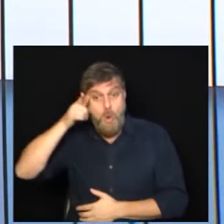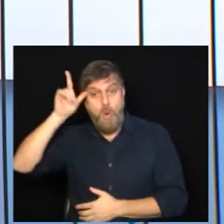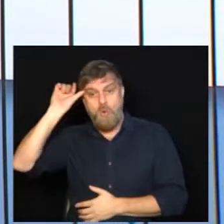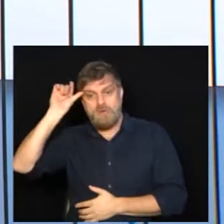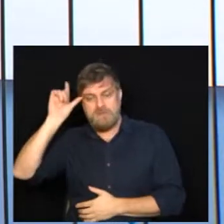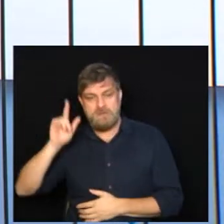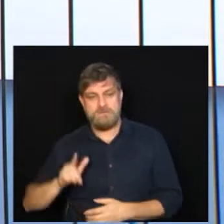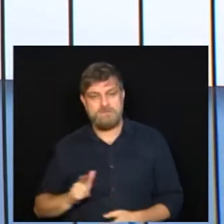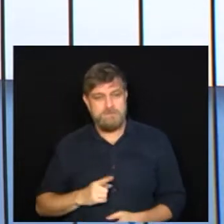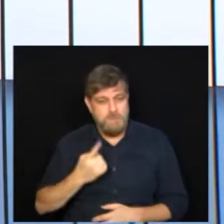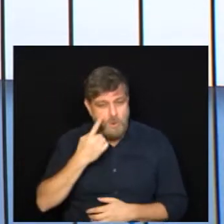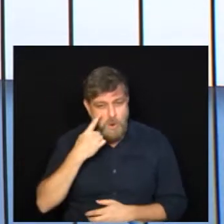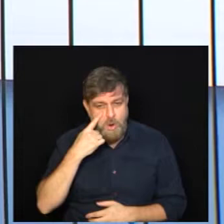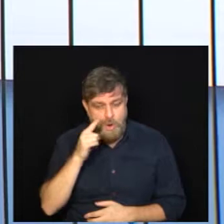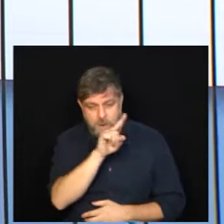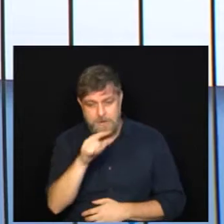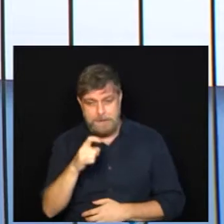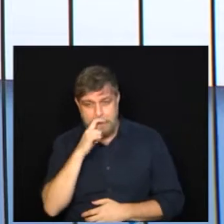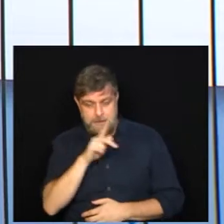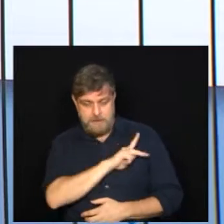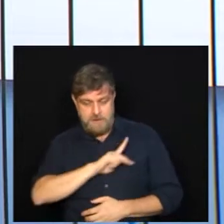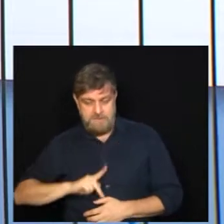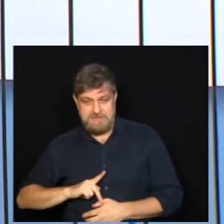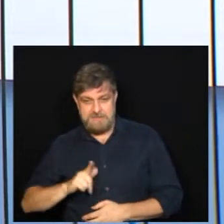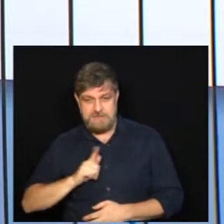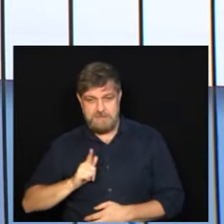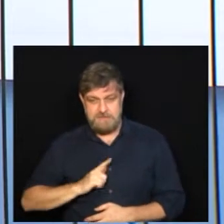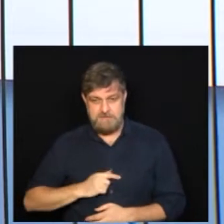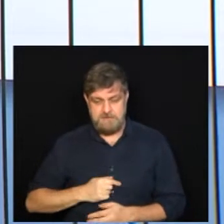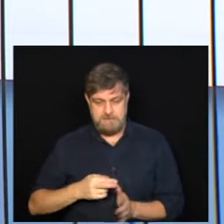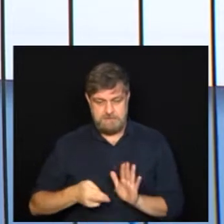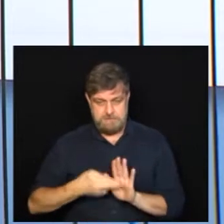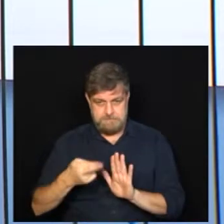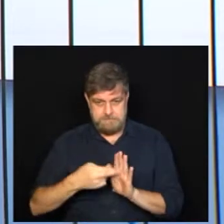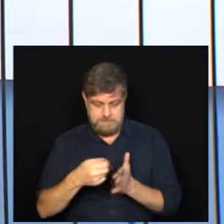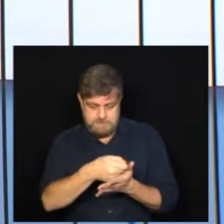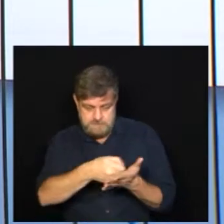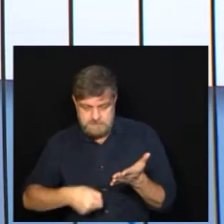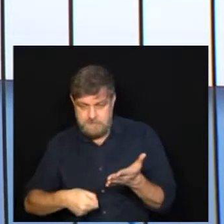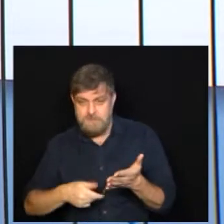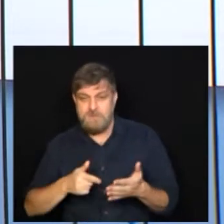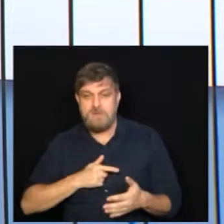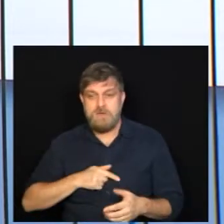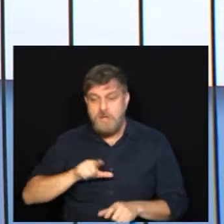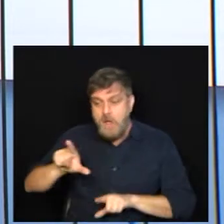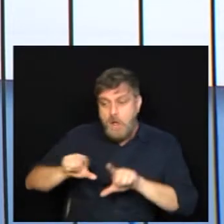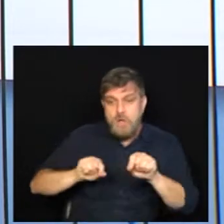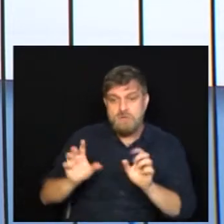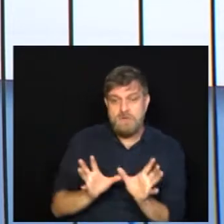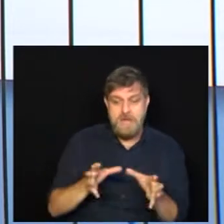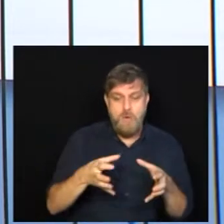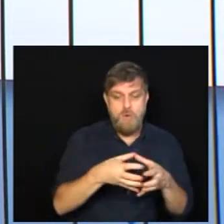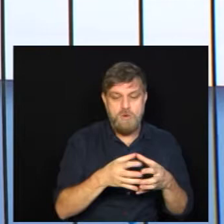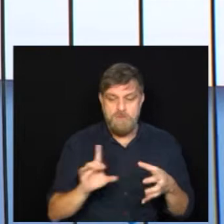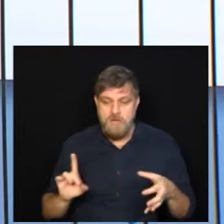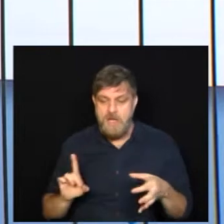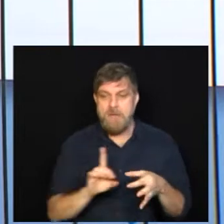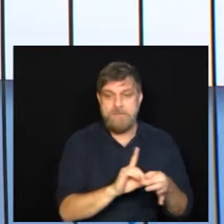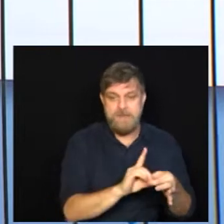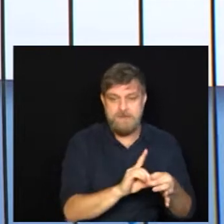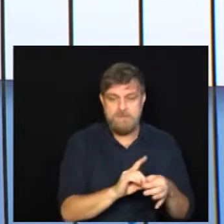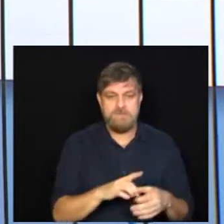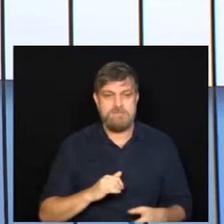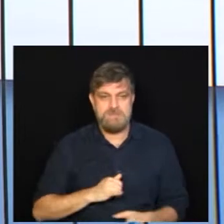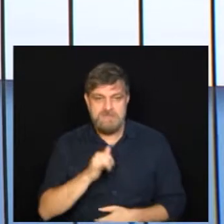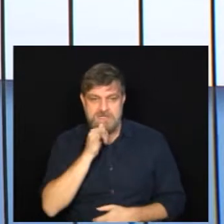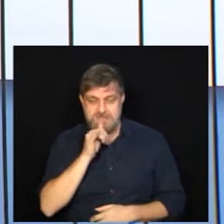olha só, o presidente Zé Carlos definiu, a partir das indicações das lideranças, os componentes de cada grupo. A